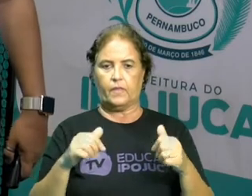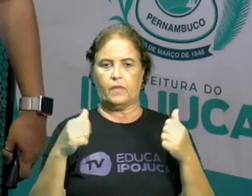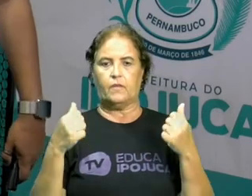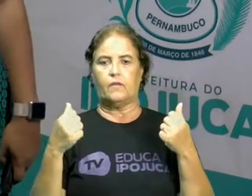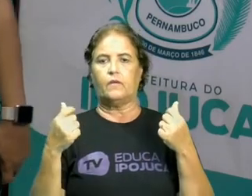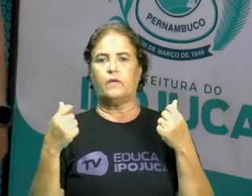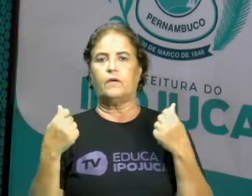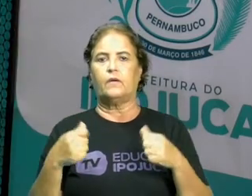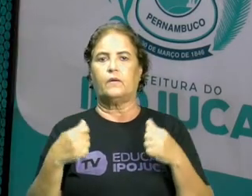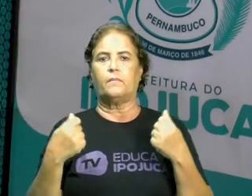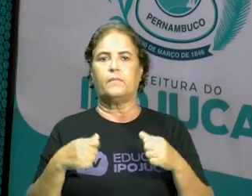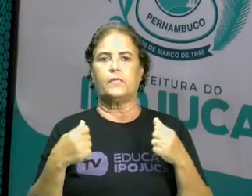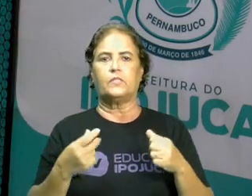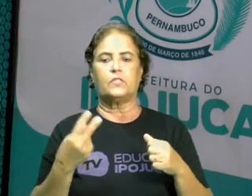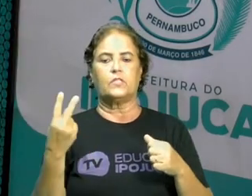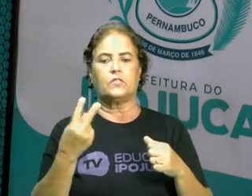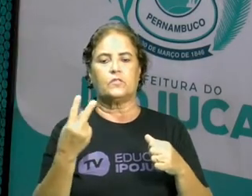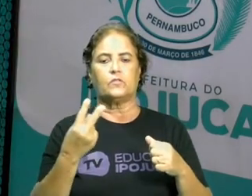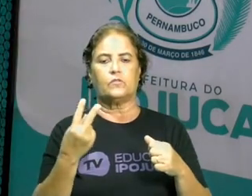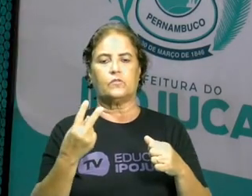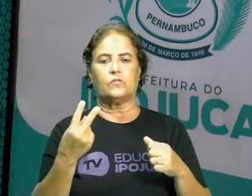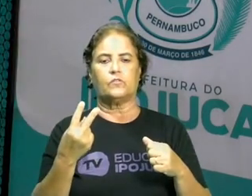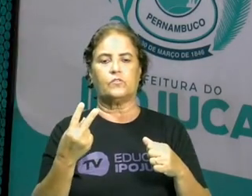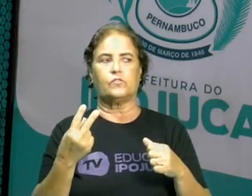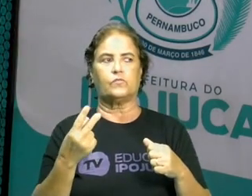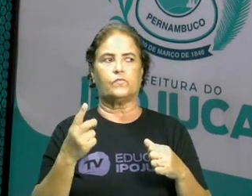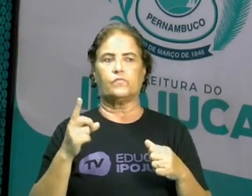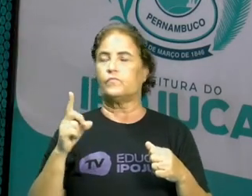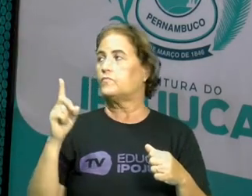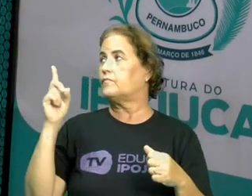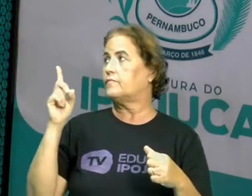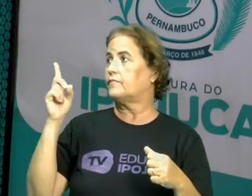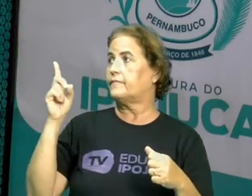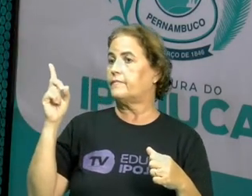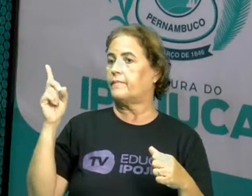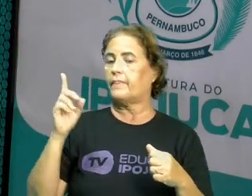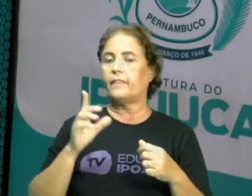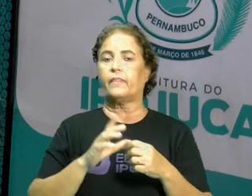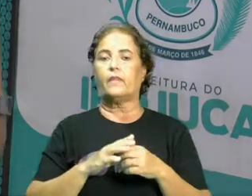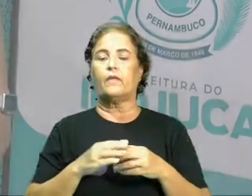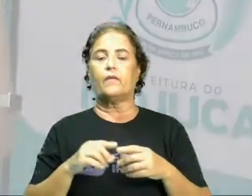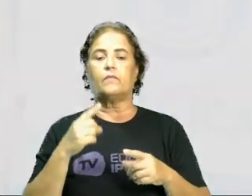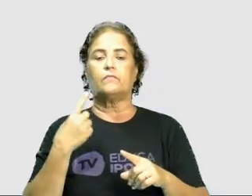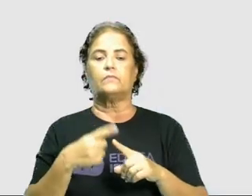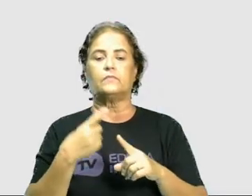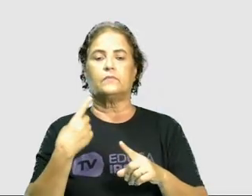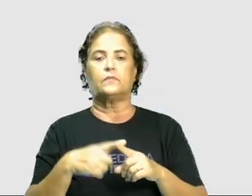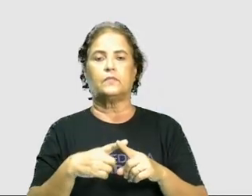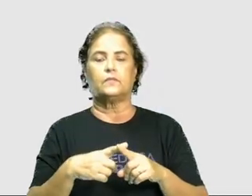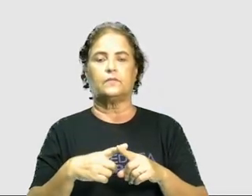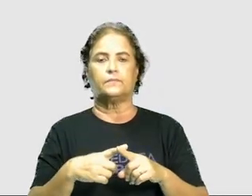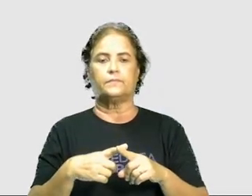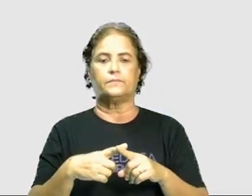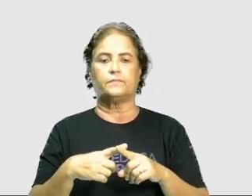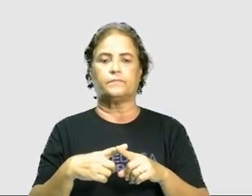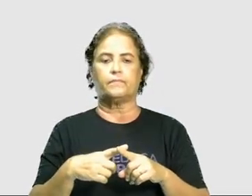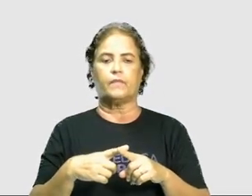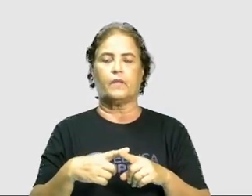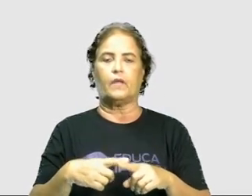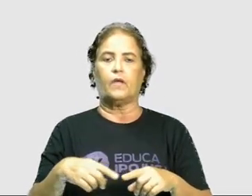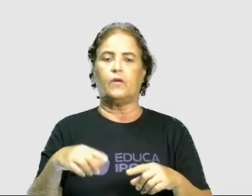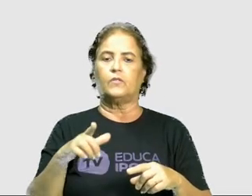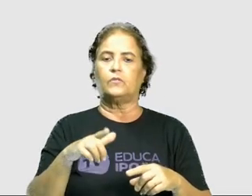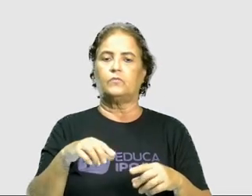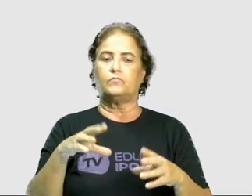da que a gente chama de decantação fracionada. Por quê? Porque os